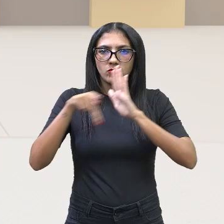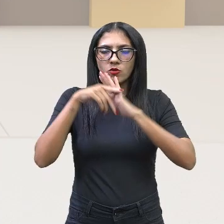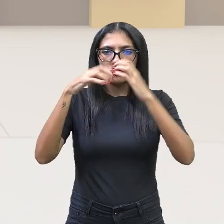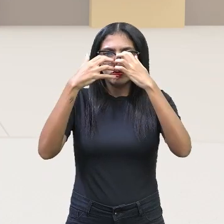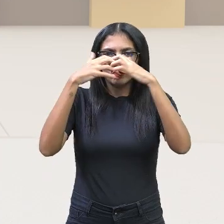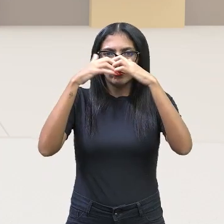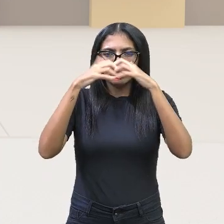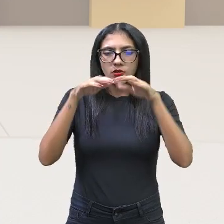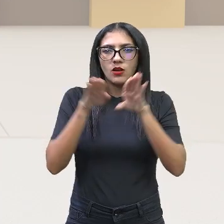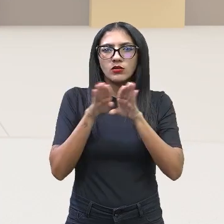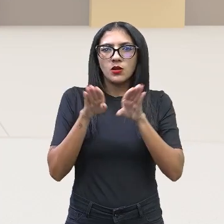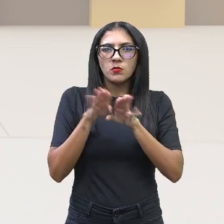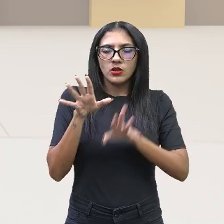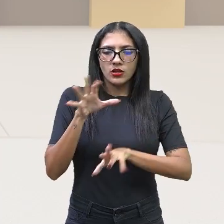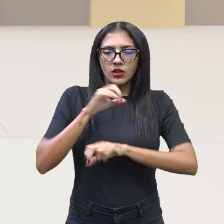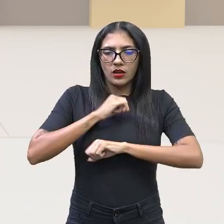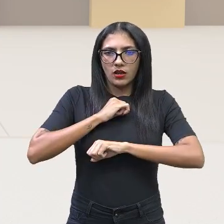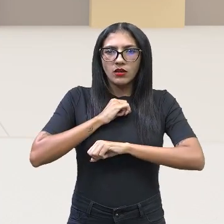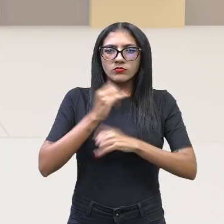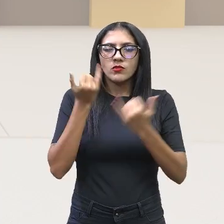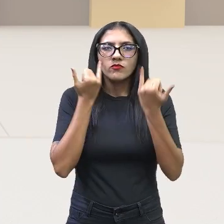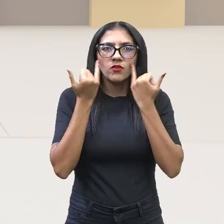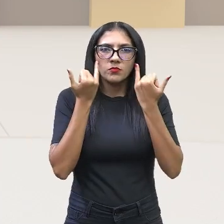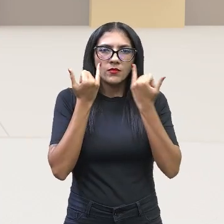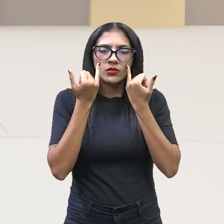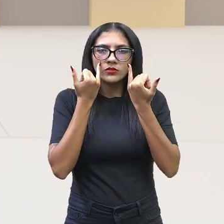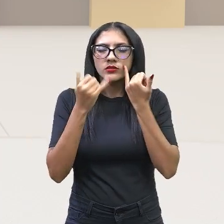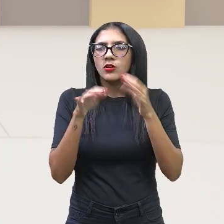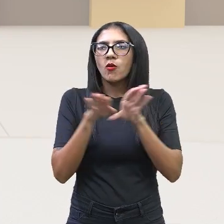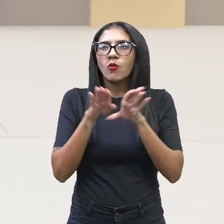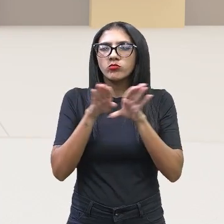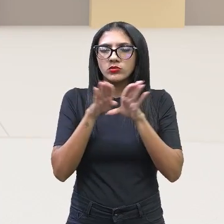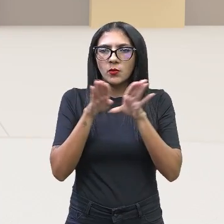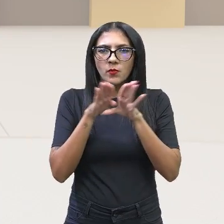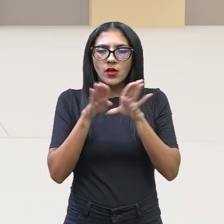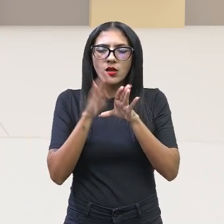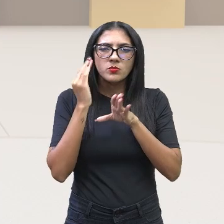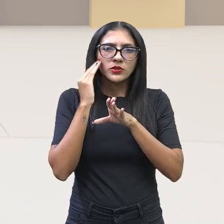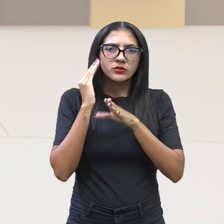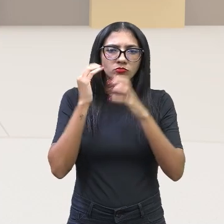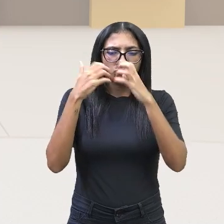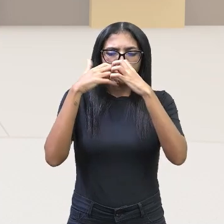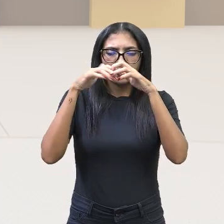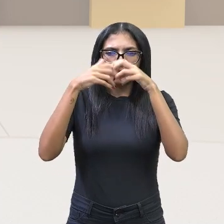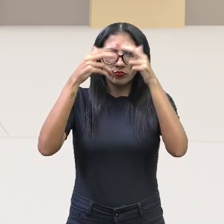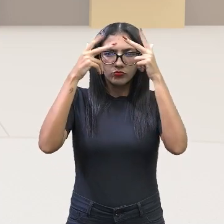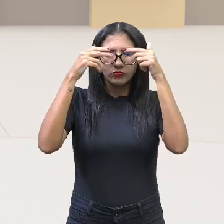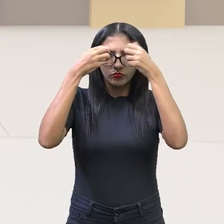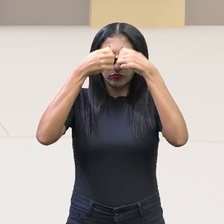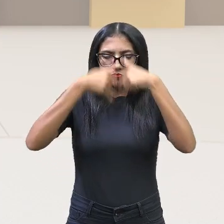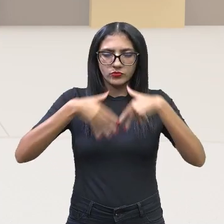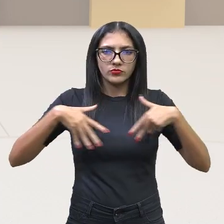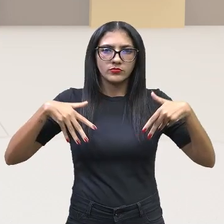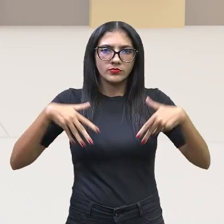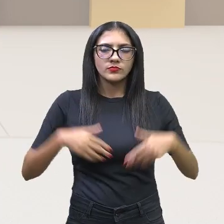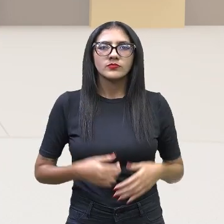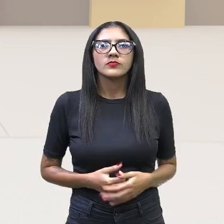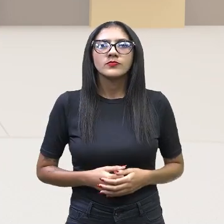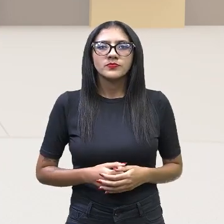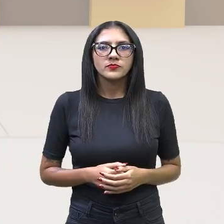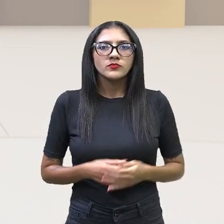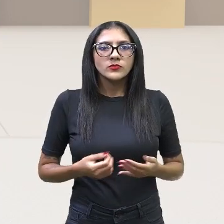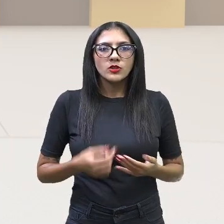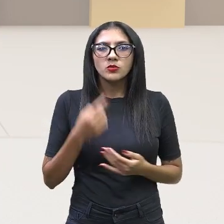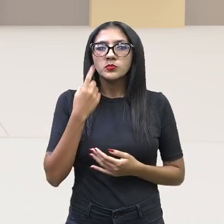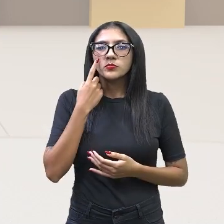ele leva, né, as informações para serem lidas, processadas e interpretadas. Então, como vocês bem